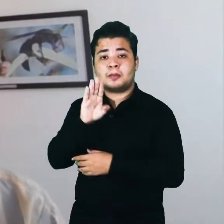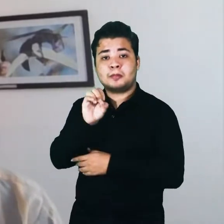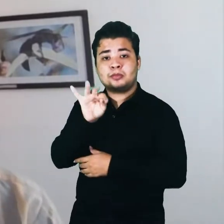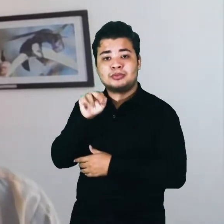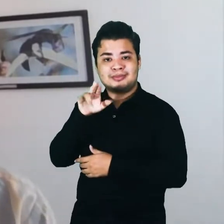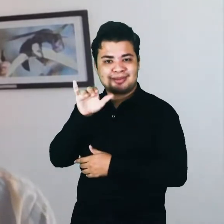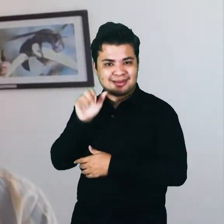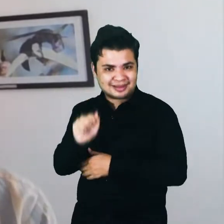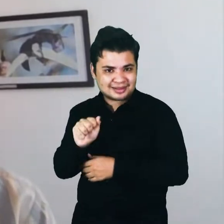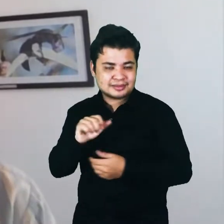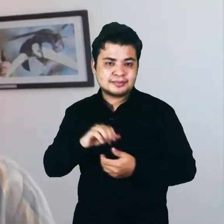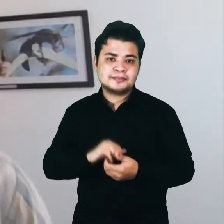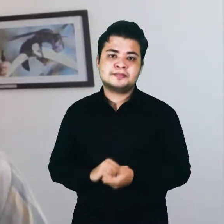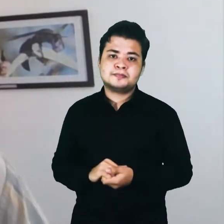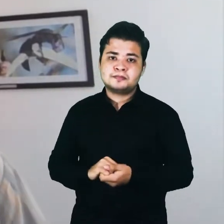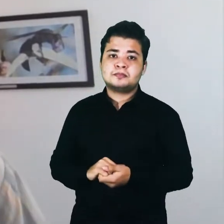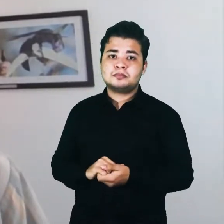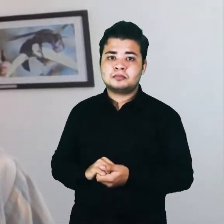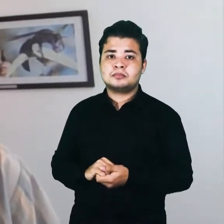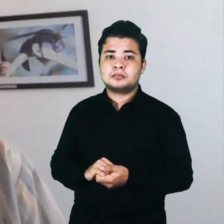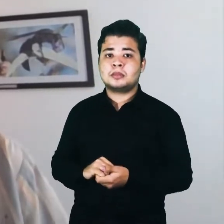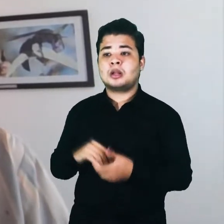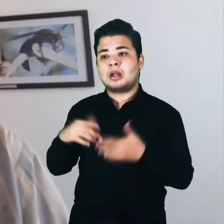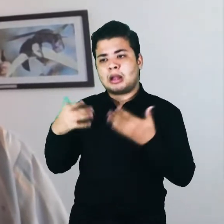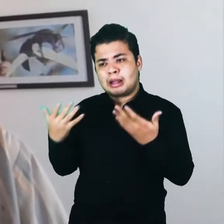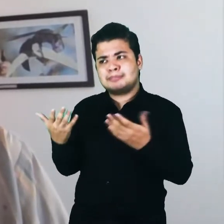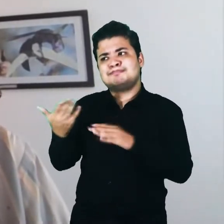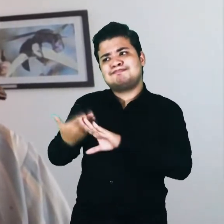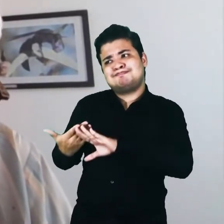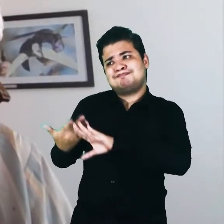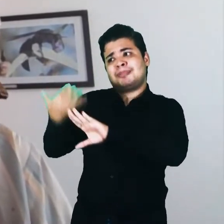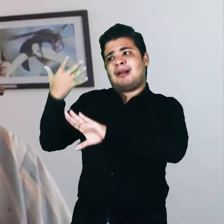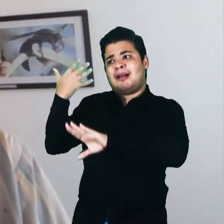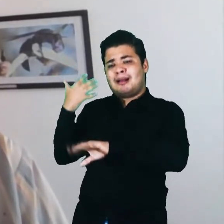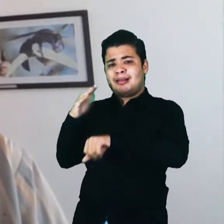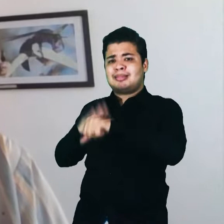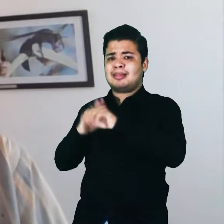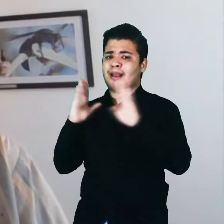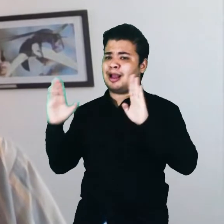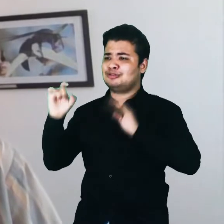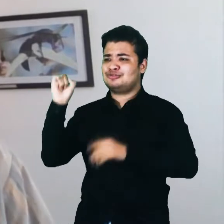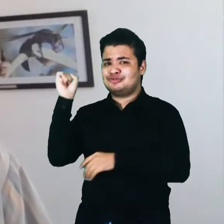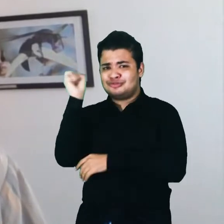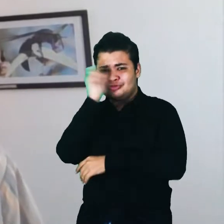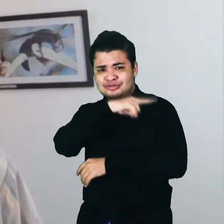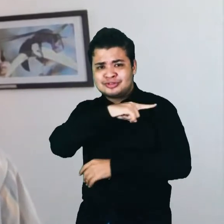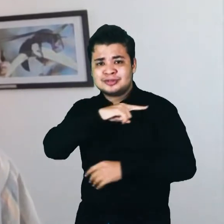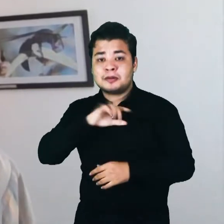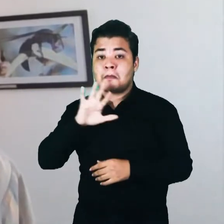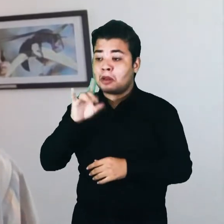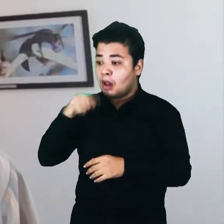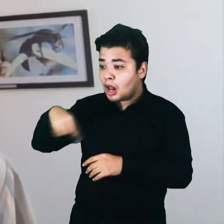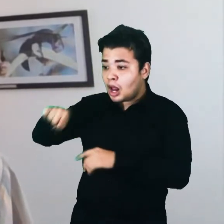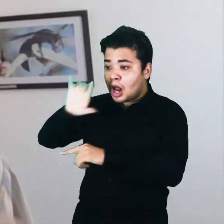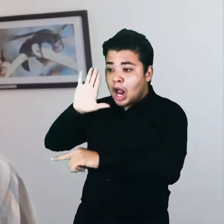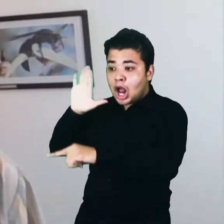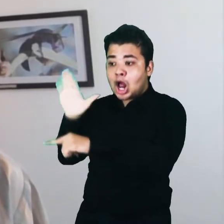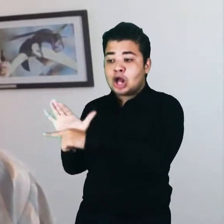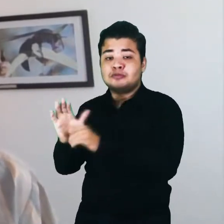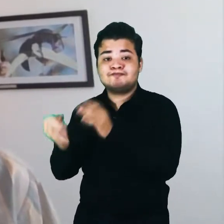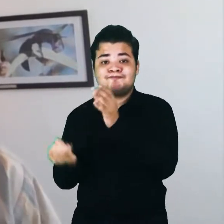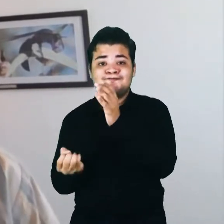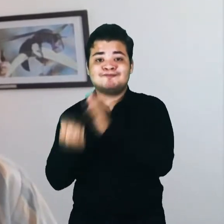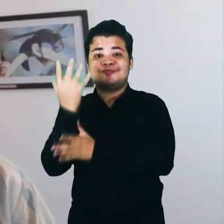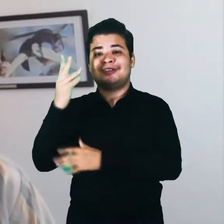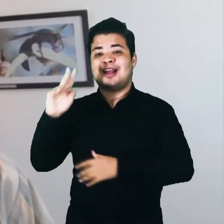arrancada aí lógico, era um tempo difícil, né? Na formação do nosso herbário. E começou aí, você